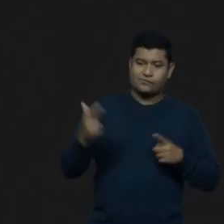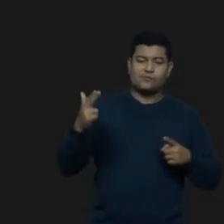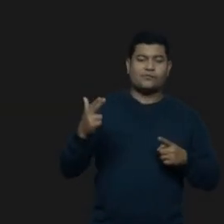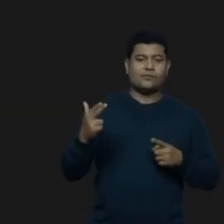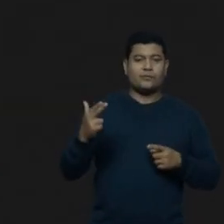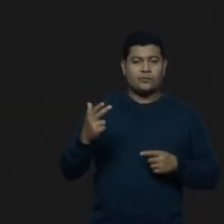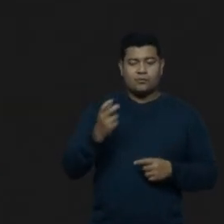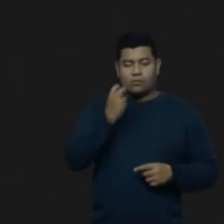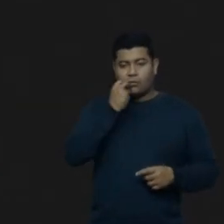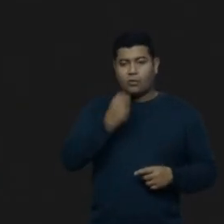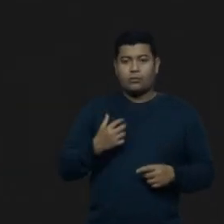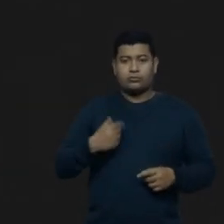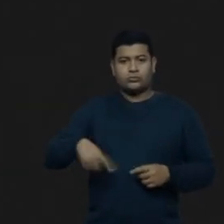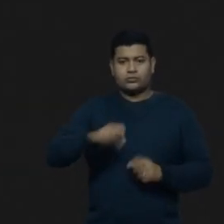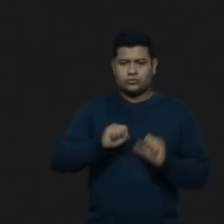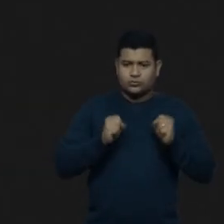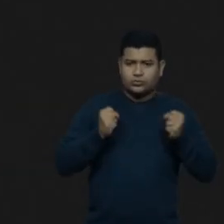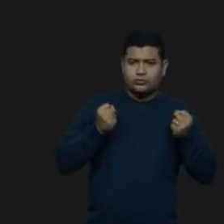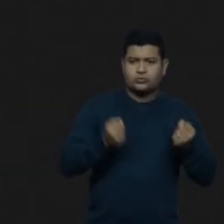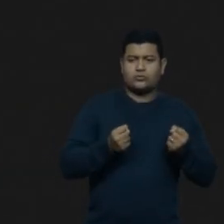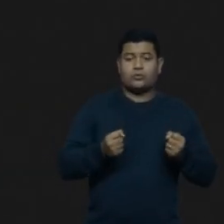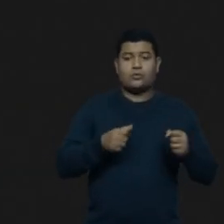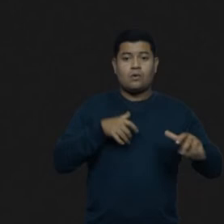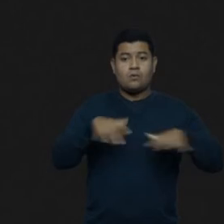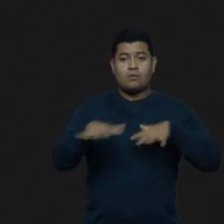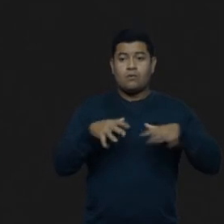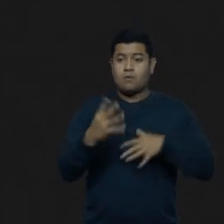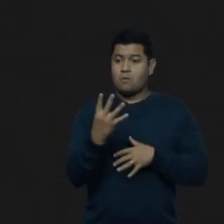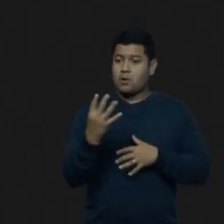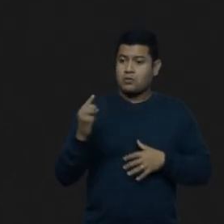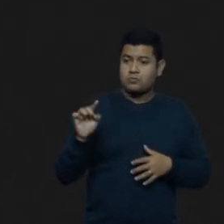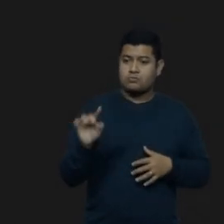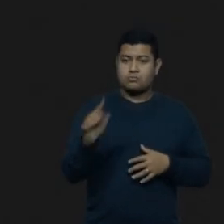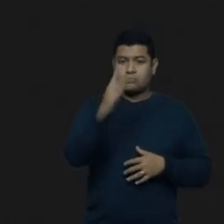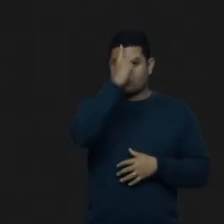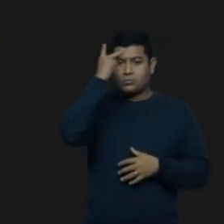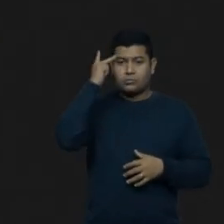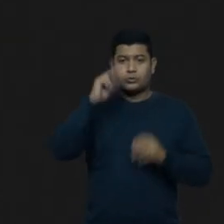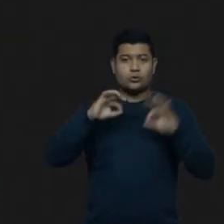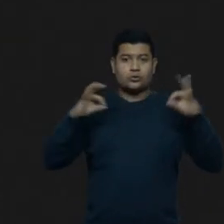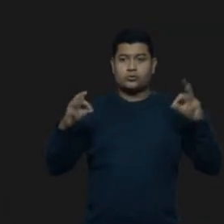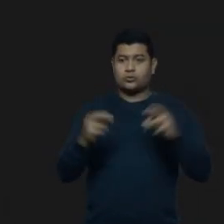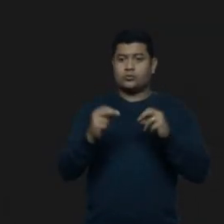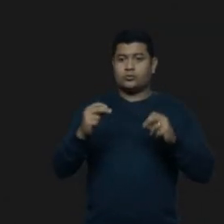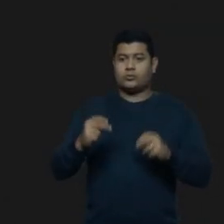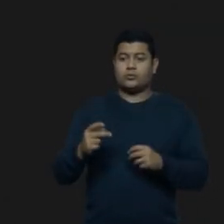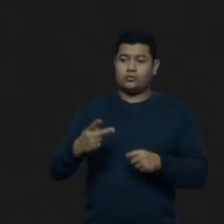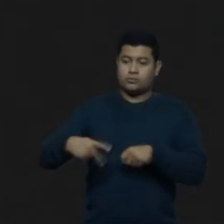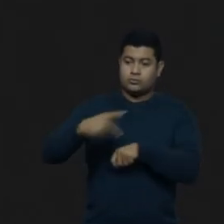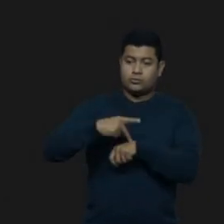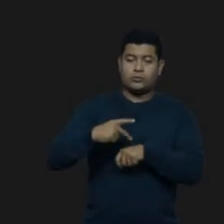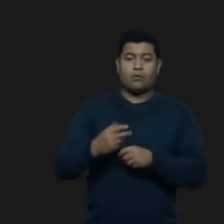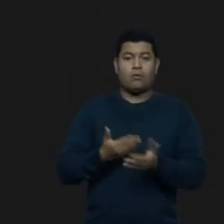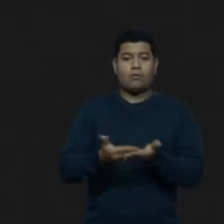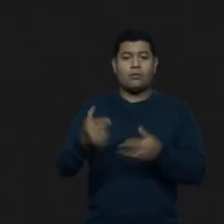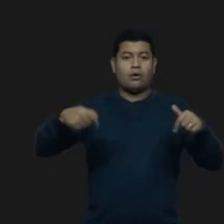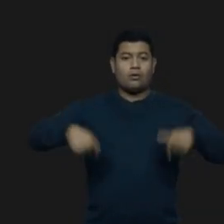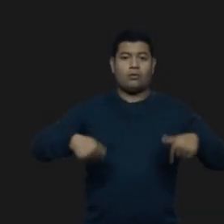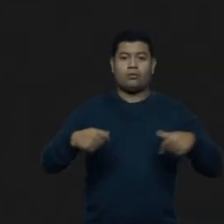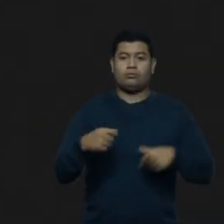empenho nosso mobilizou mais de 4 mil pessoas em todo o país. Começamos aqui com o deputado de Santa